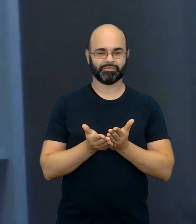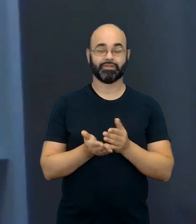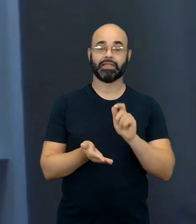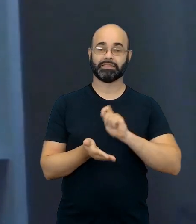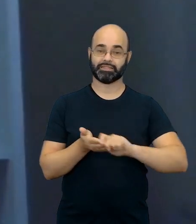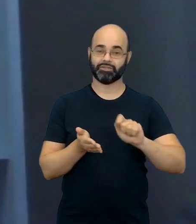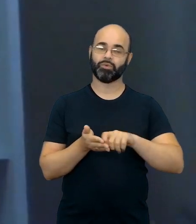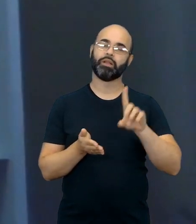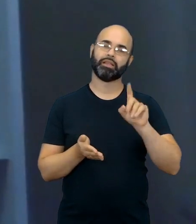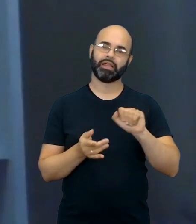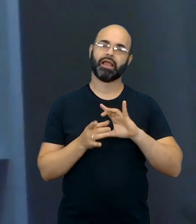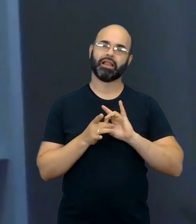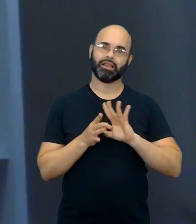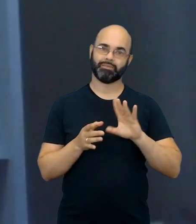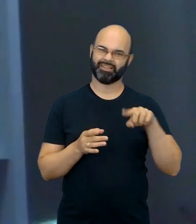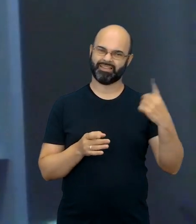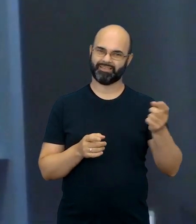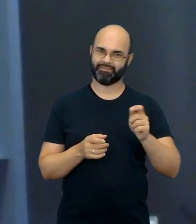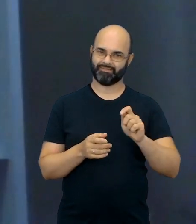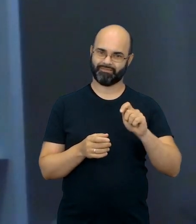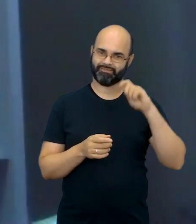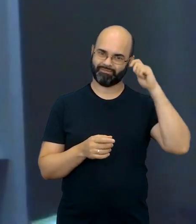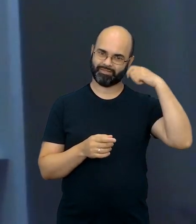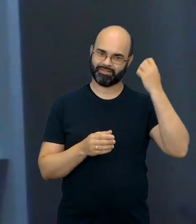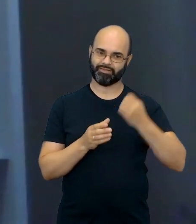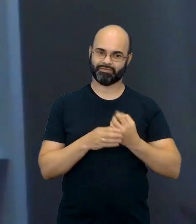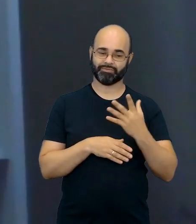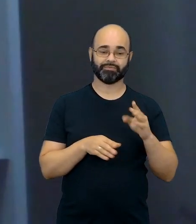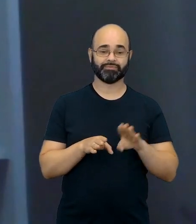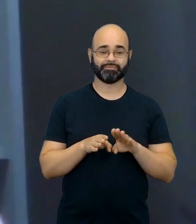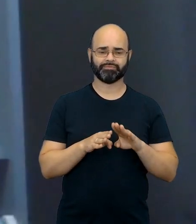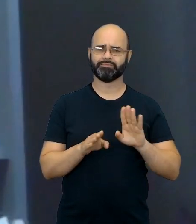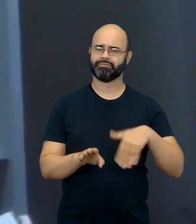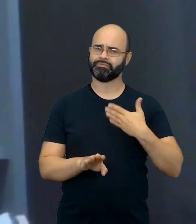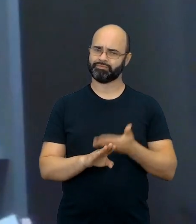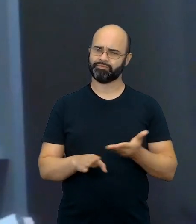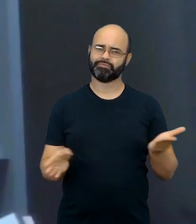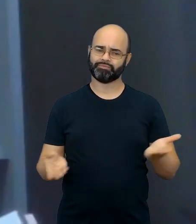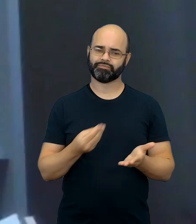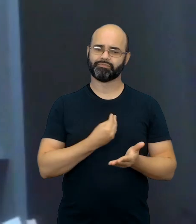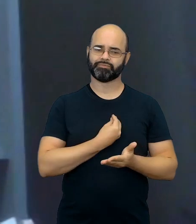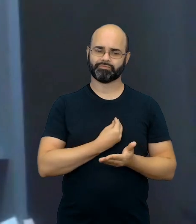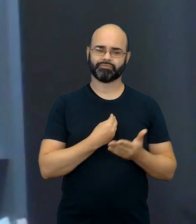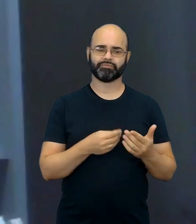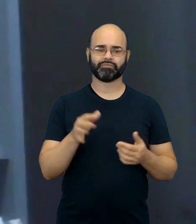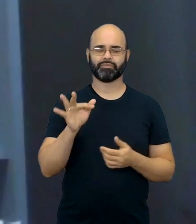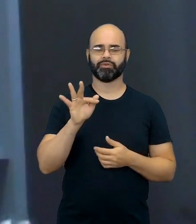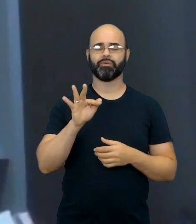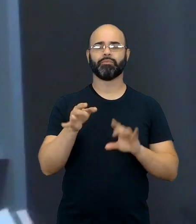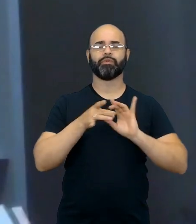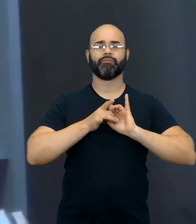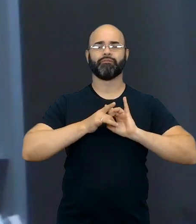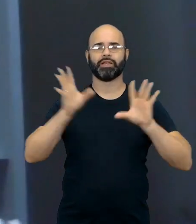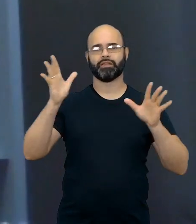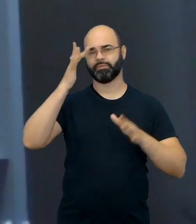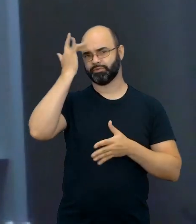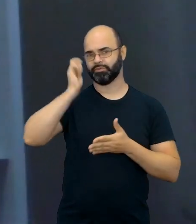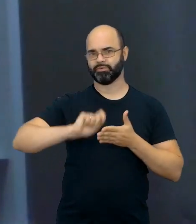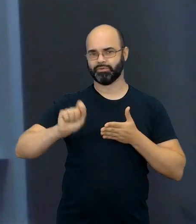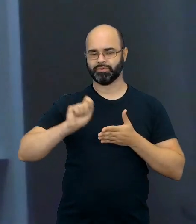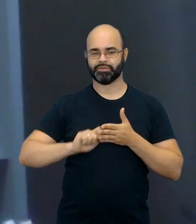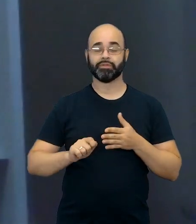da Liberdade, que virou filme, né? E também existe até hoje uma fundação chamada Freedom Writers, onde